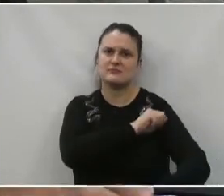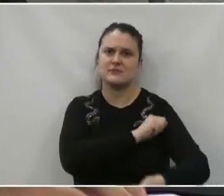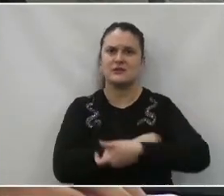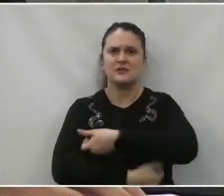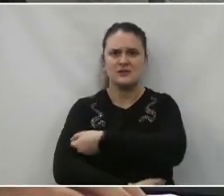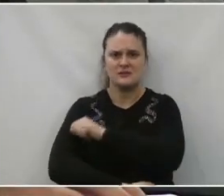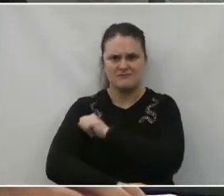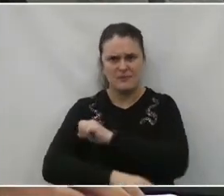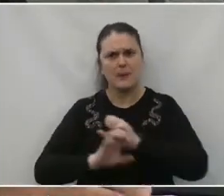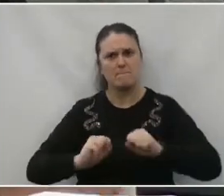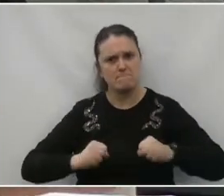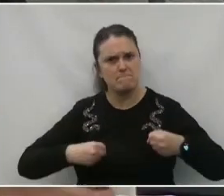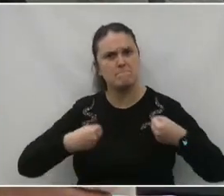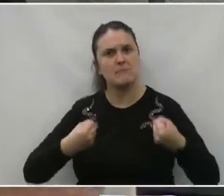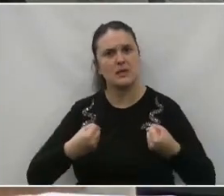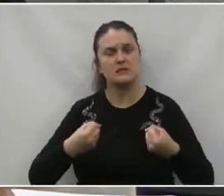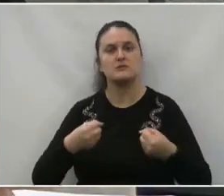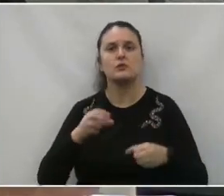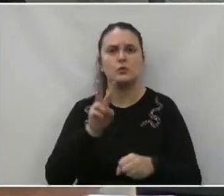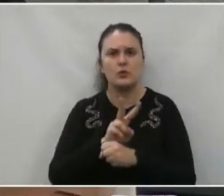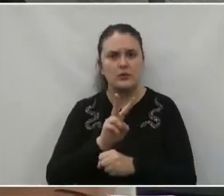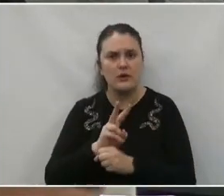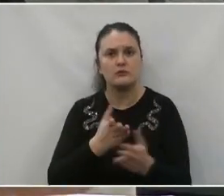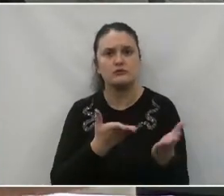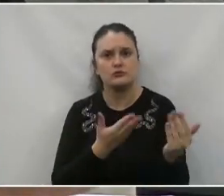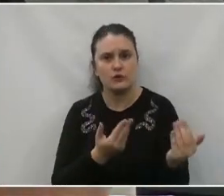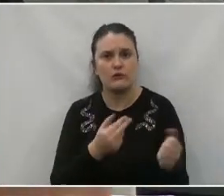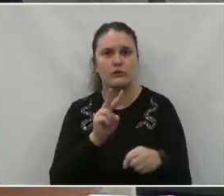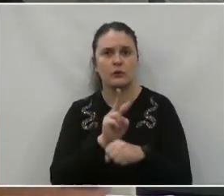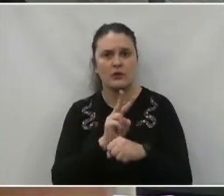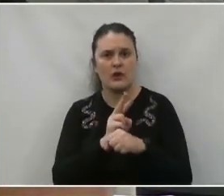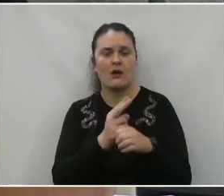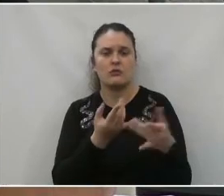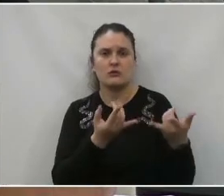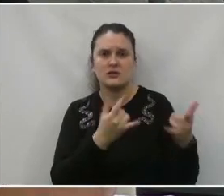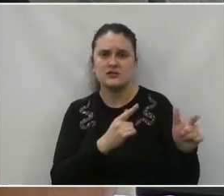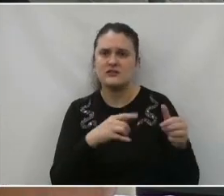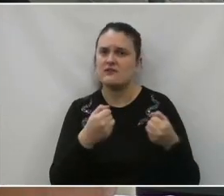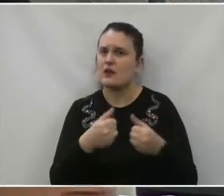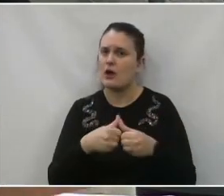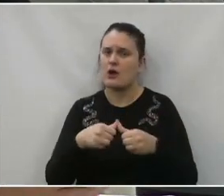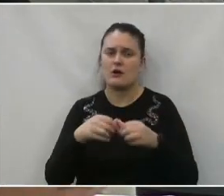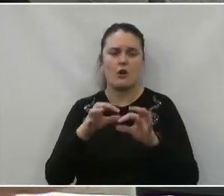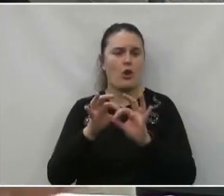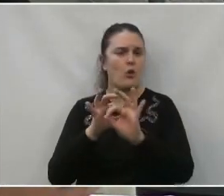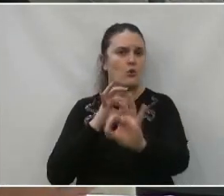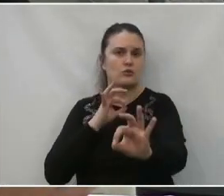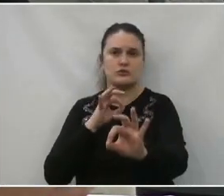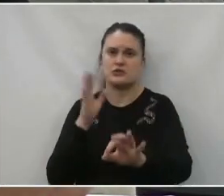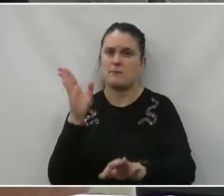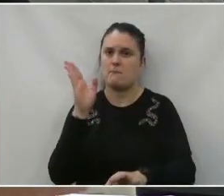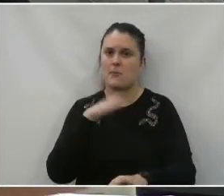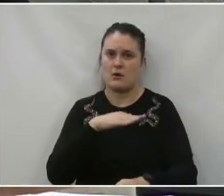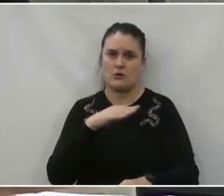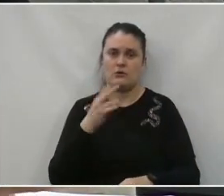possamos deixar os nossos jovens, nossos adolescentes, longe deste mal. É triste